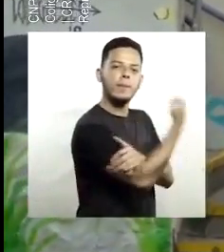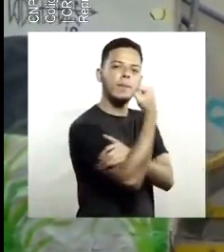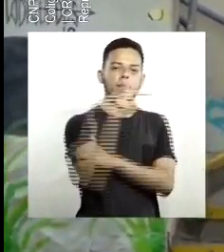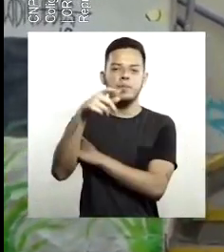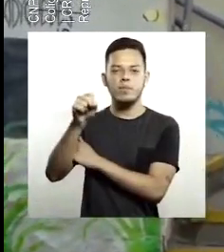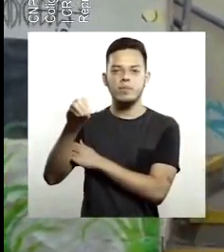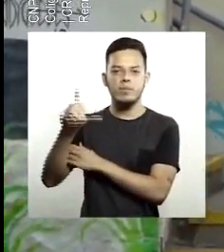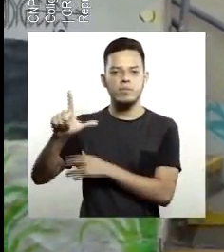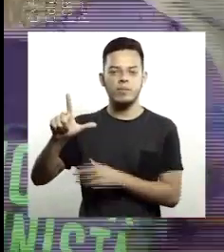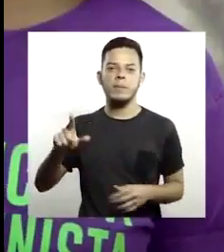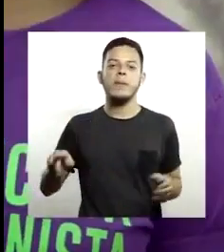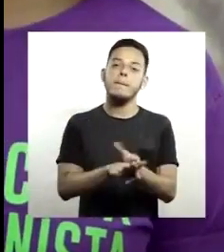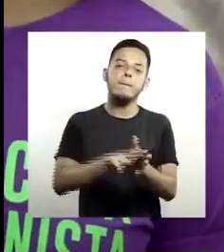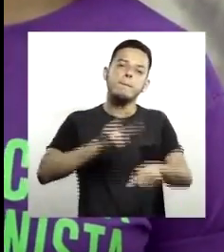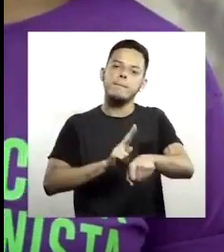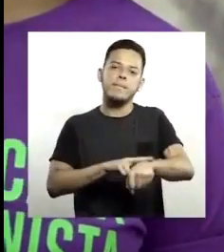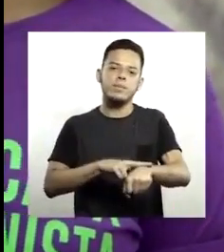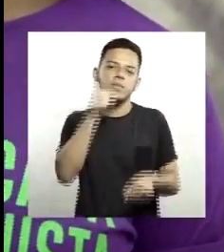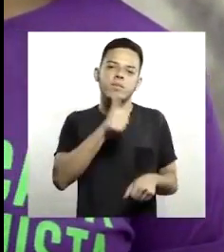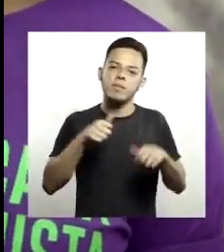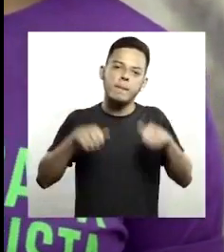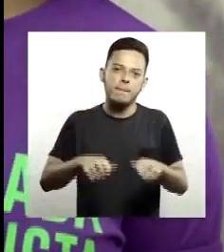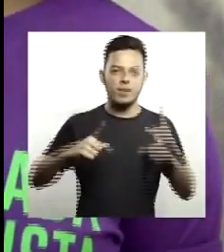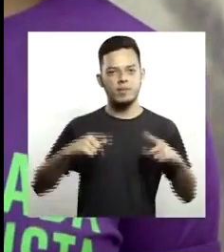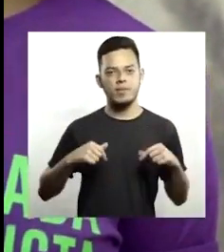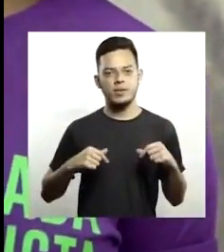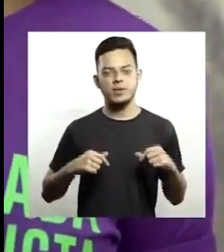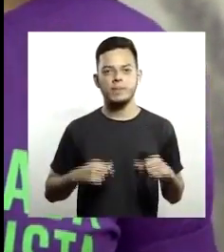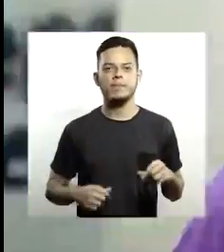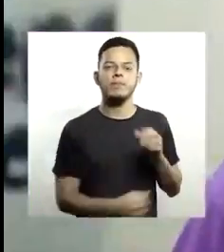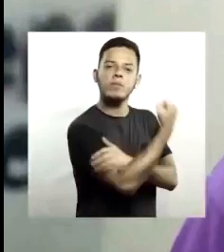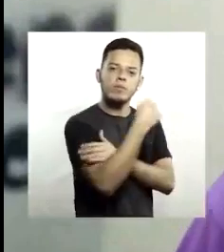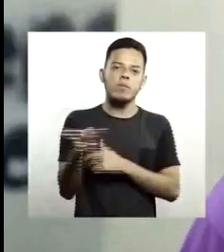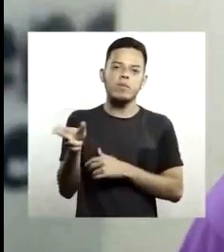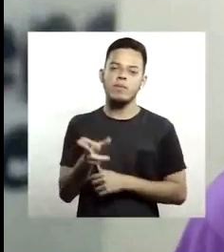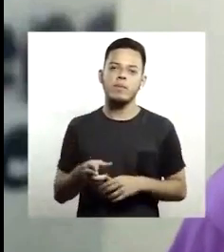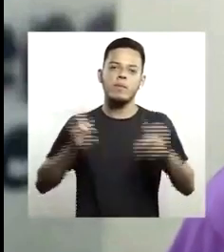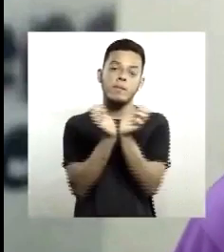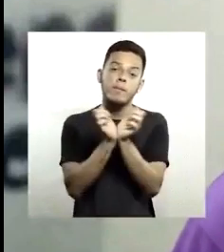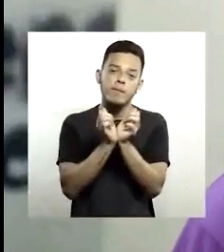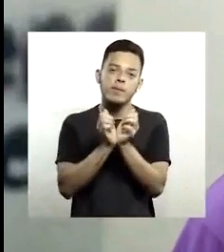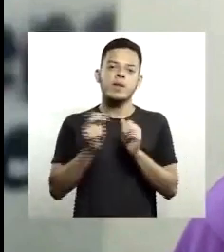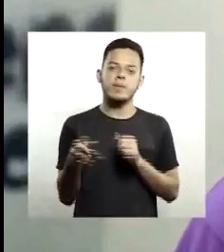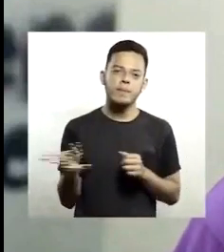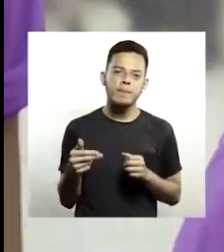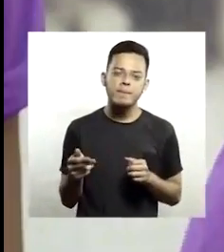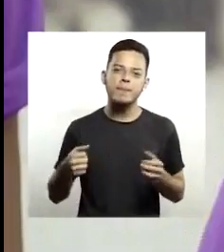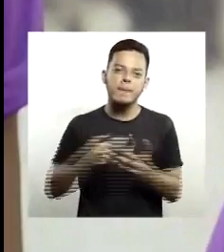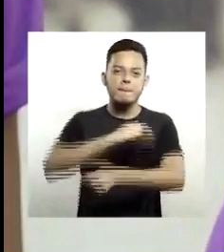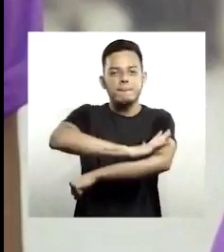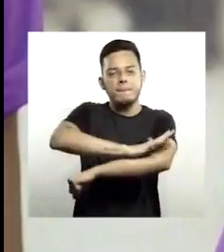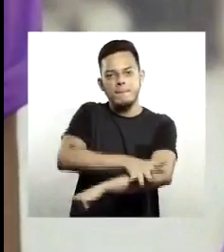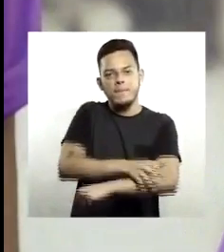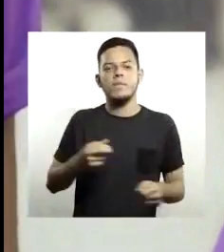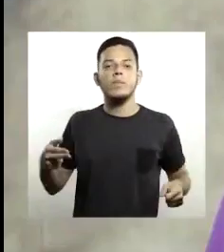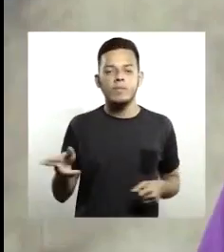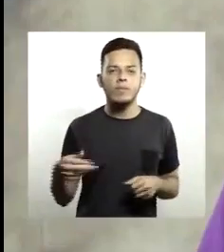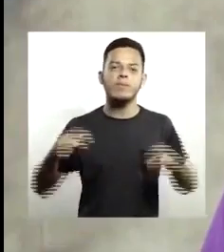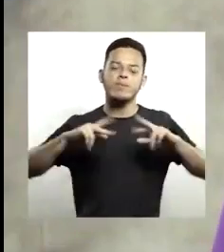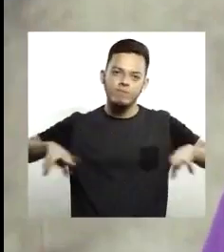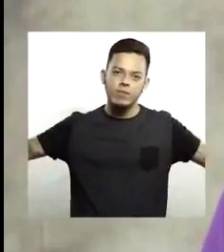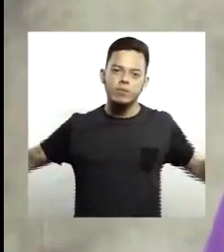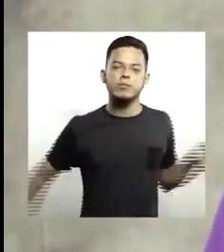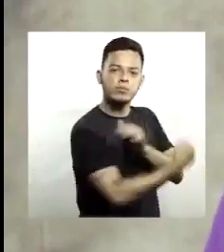da bancada feminista do PSOL. Chegou a hora das mulheres ocuparem a política. Feminismo é coletividade. É antirracismo.